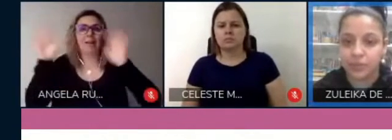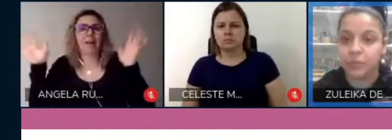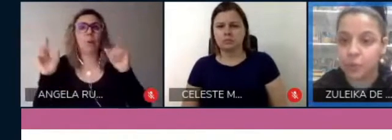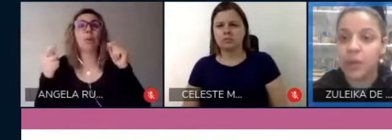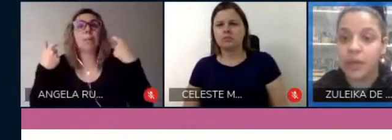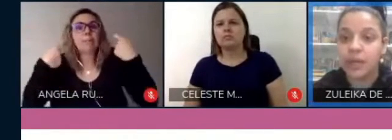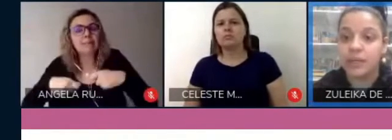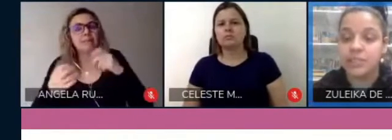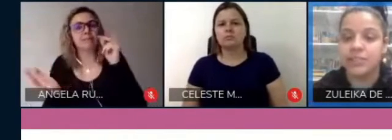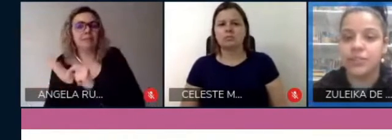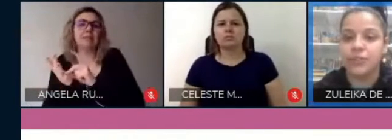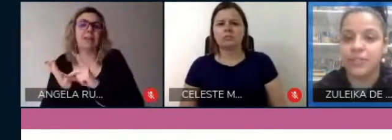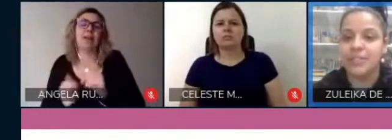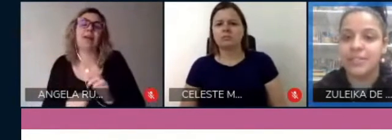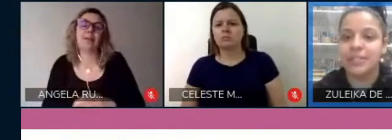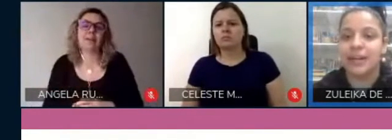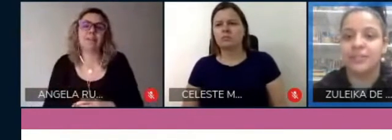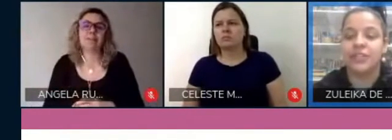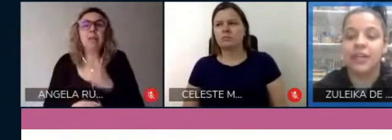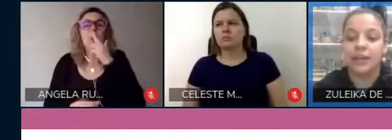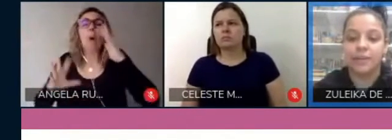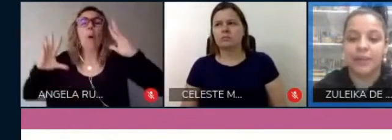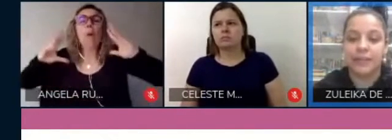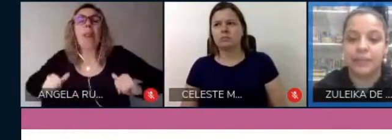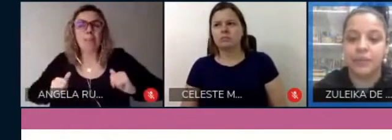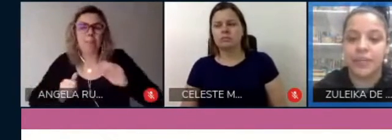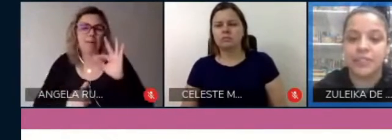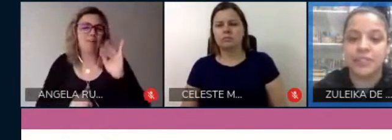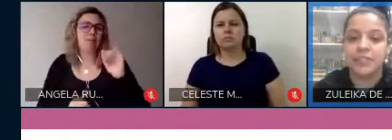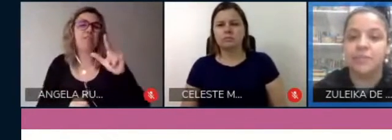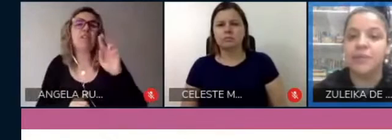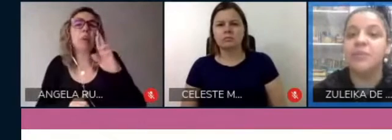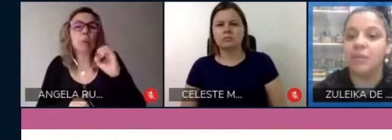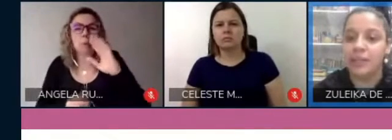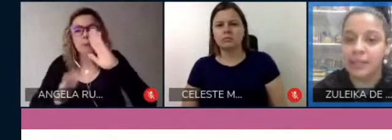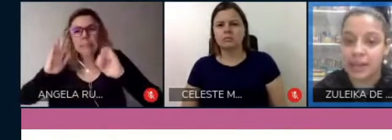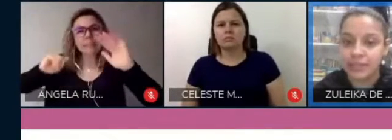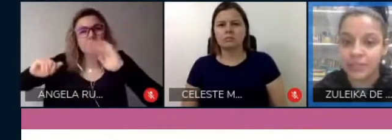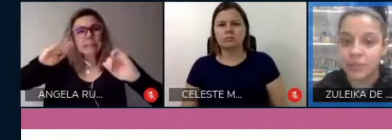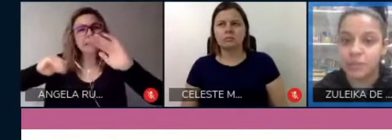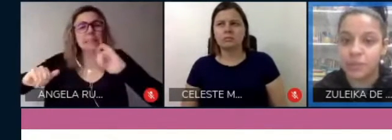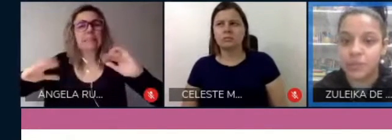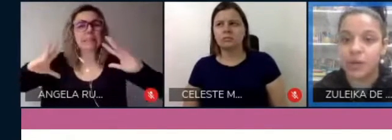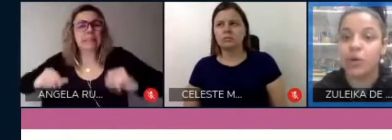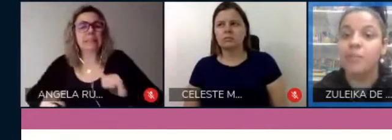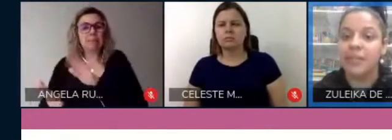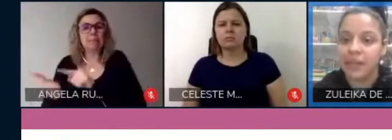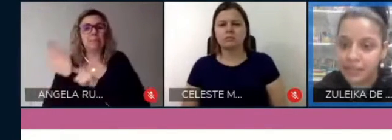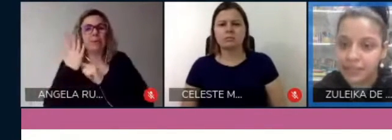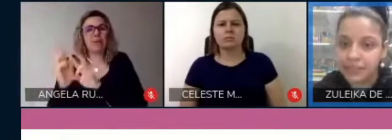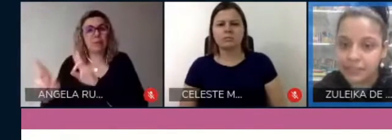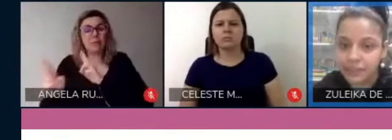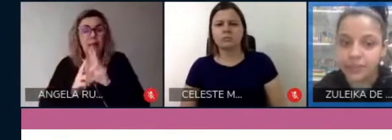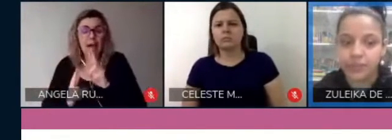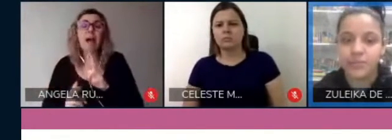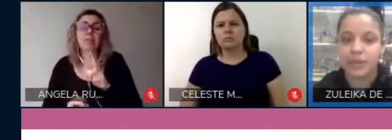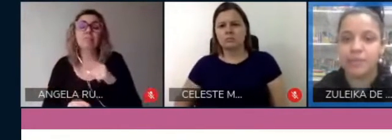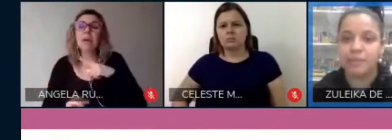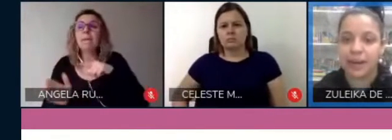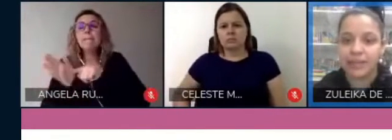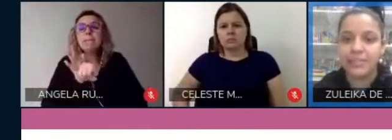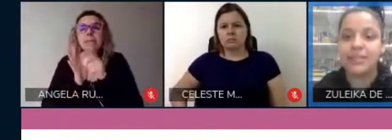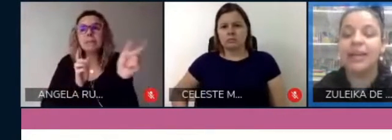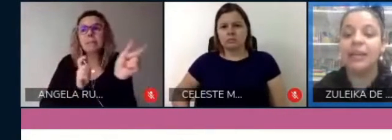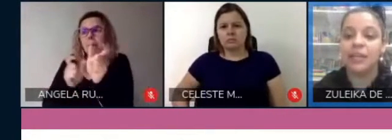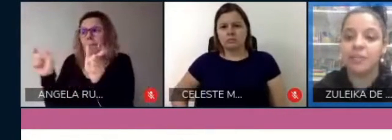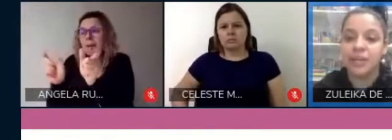que eu preciso, do que eu estou sentindo necessidade. Né? Então, existem possibilidades de busca combinada dentro